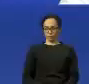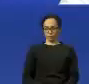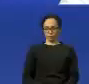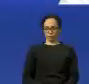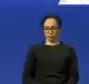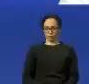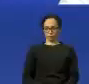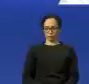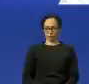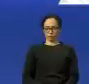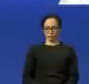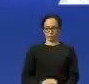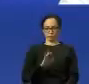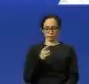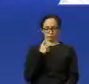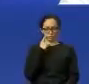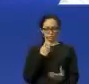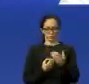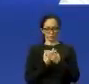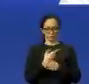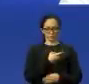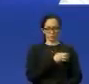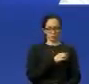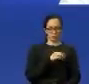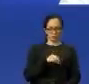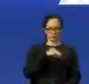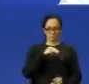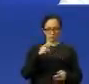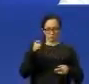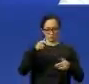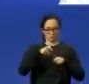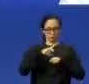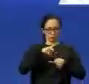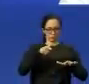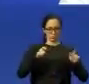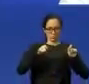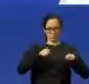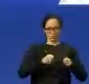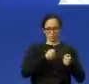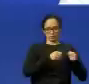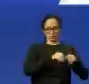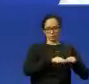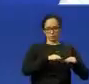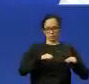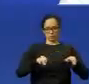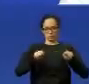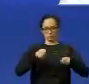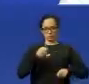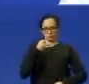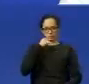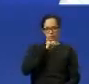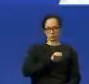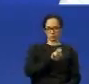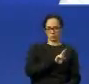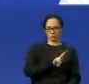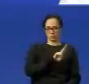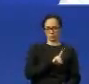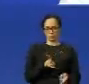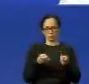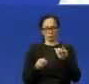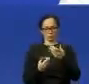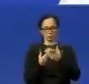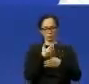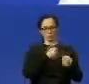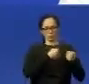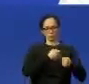Energia. Inicialmente, o projeto inclui 100 metros de painéis solares que ficarão instalados no estacionamento, produzindo energia elétrica e proporcionando sombra para